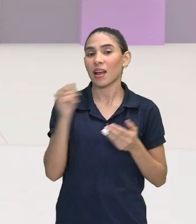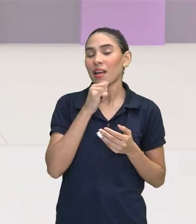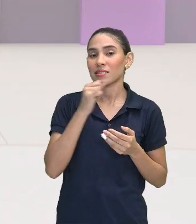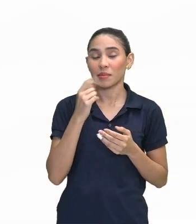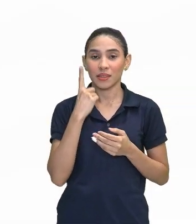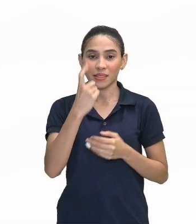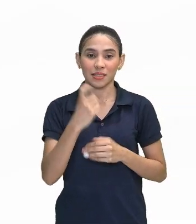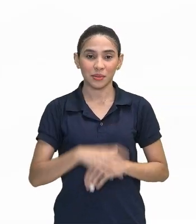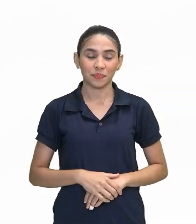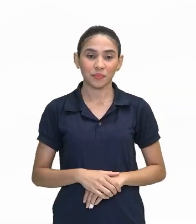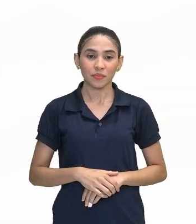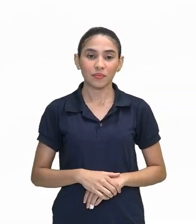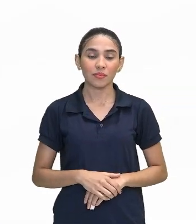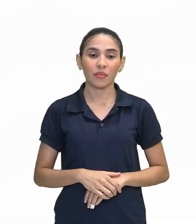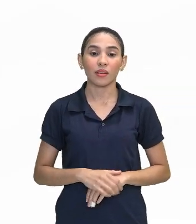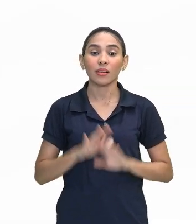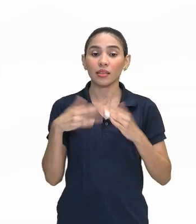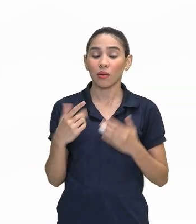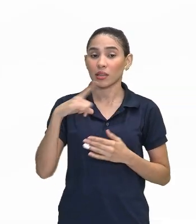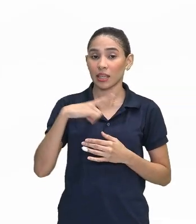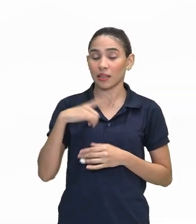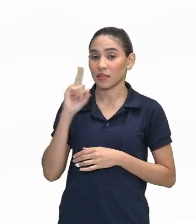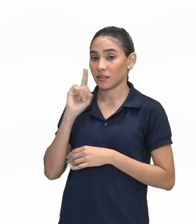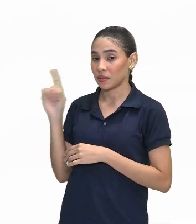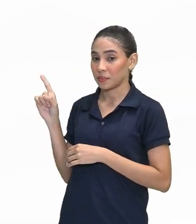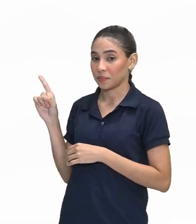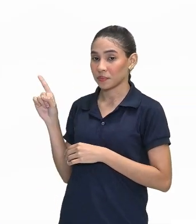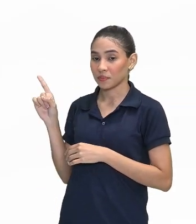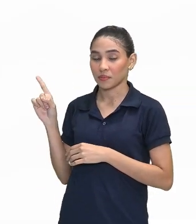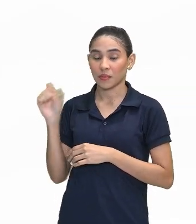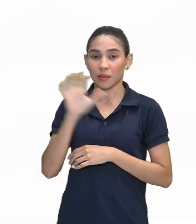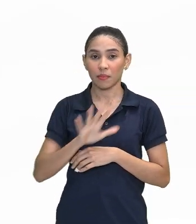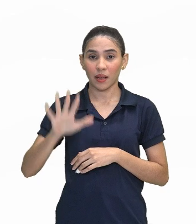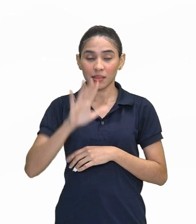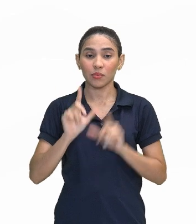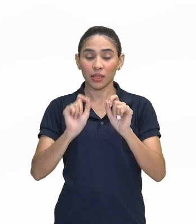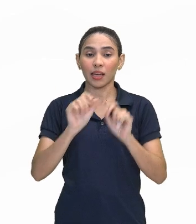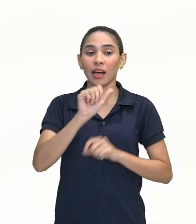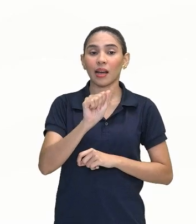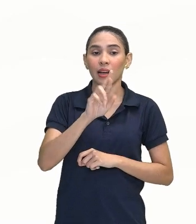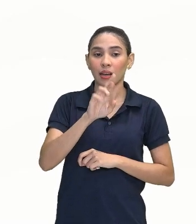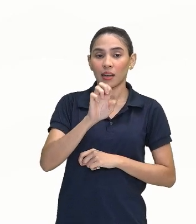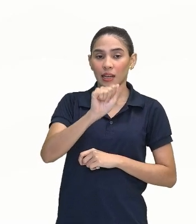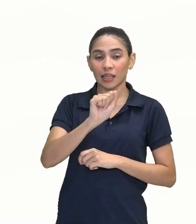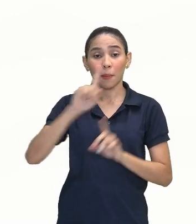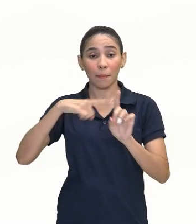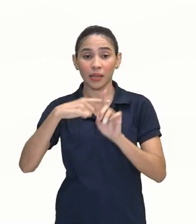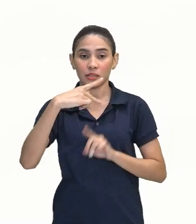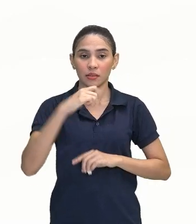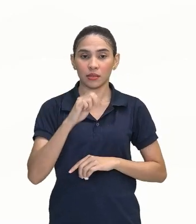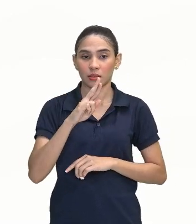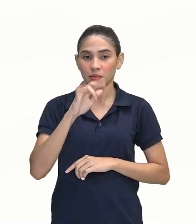interessante. Acompanhe comigo. Nós temos aqui no exemplo agora, na imagem, a área e o perímetro de um